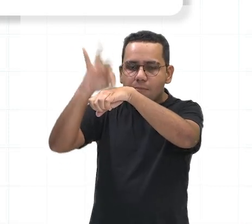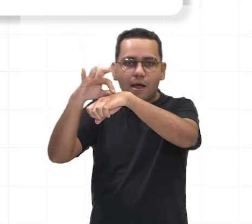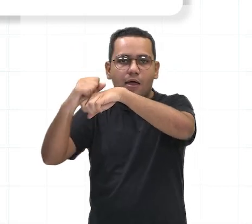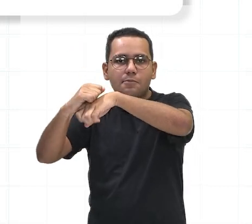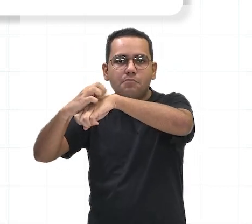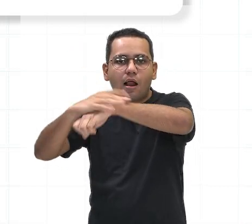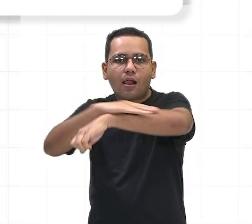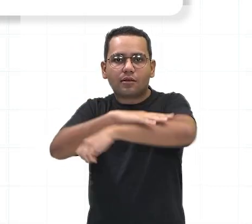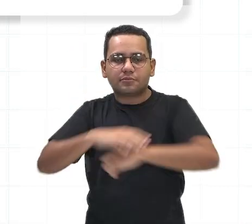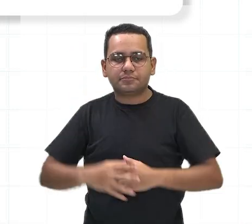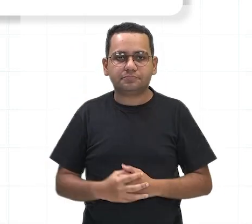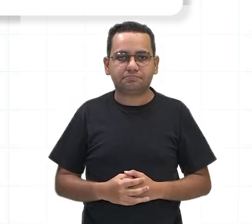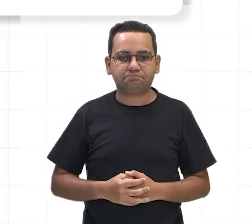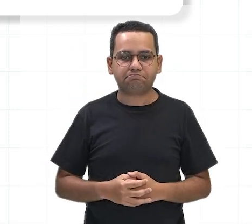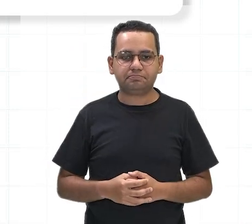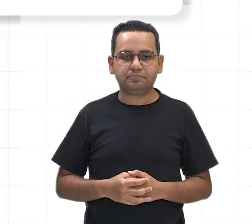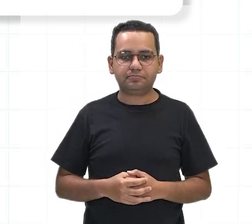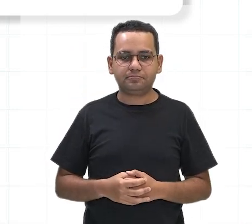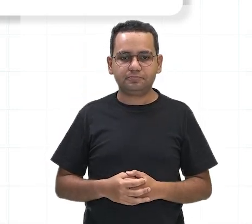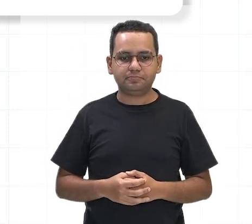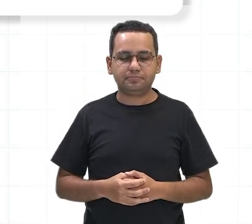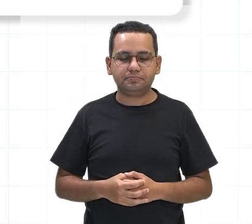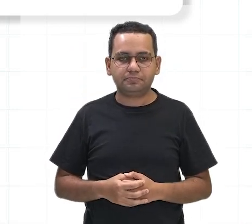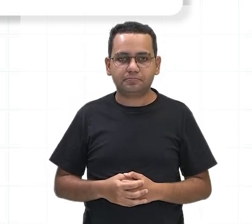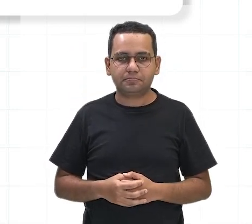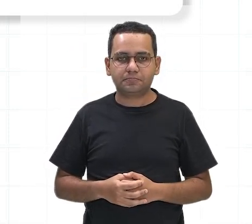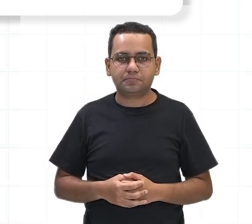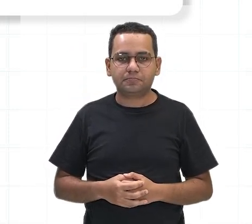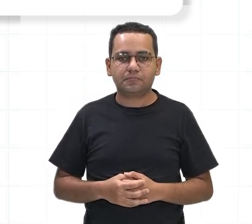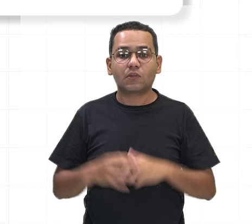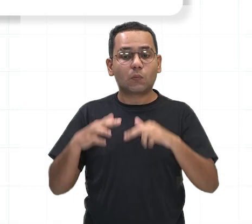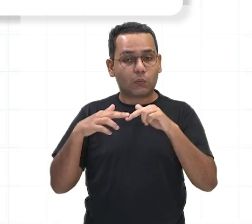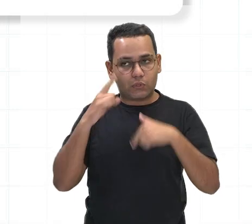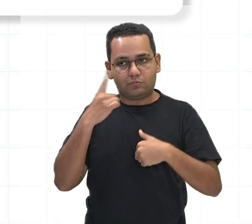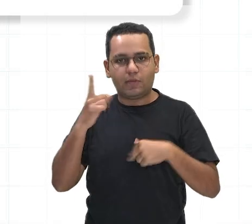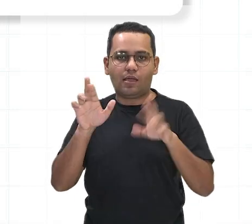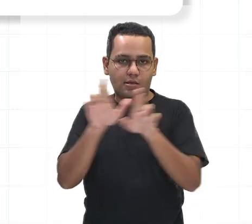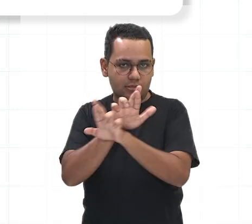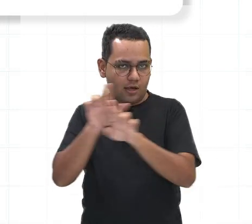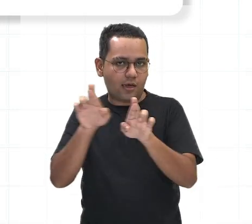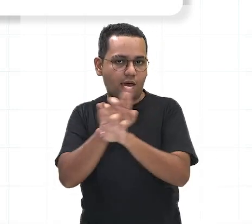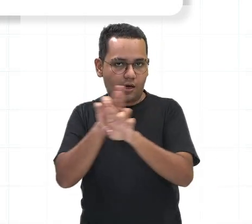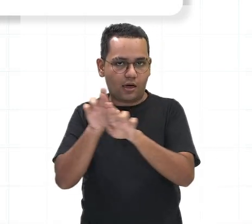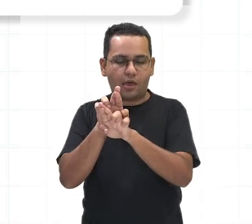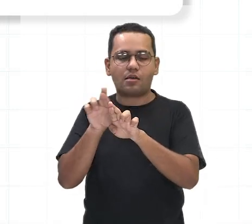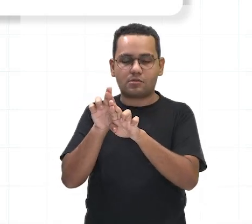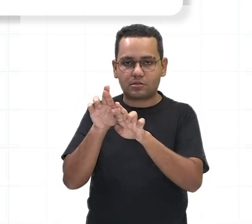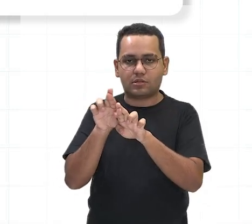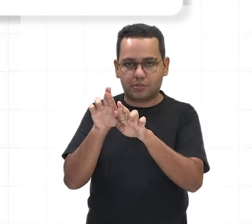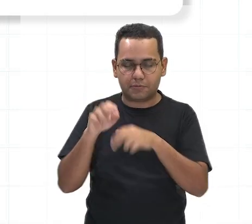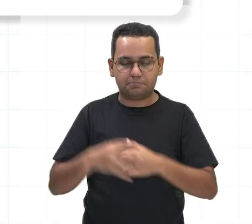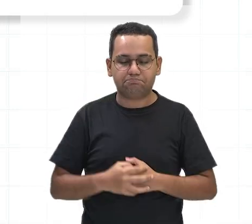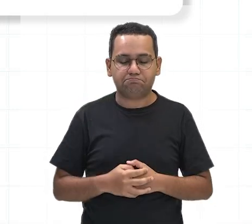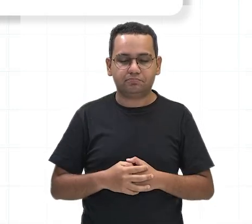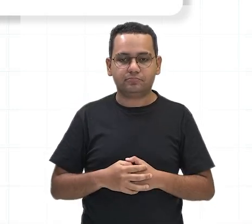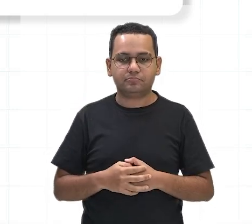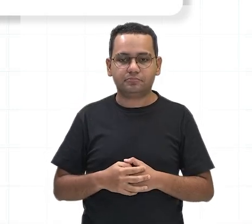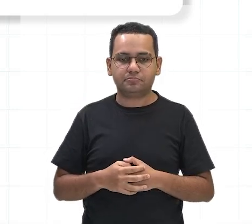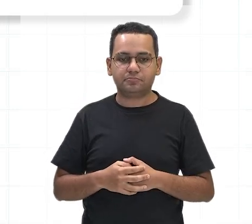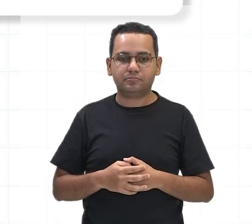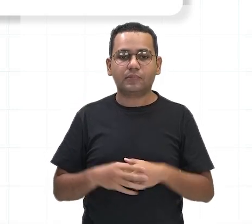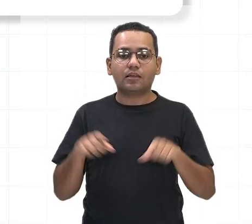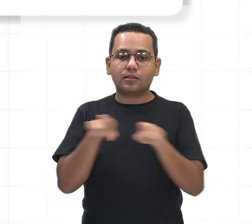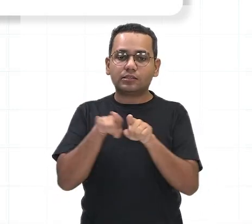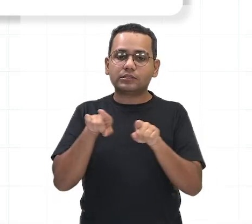Então, para a gente entender aí inicialmente já sobre a malária, que está relacionada com o mosquito e também com um protozoário do